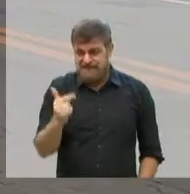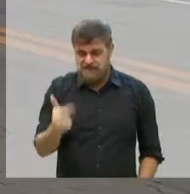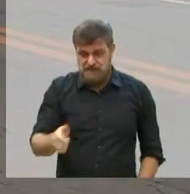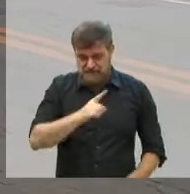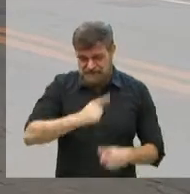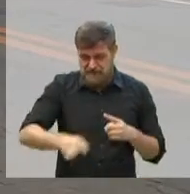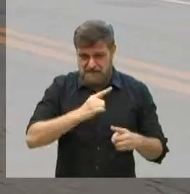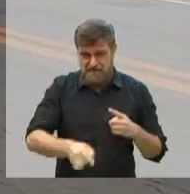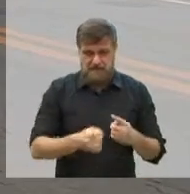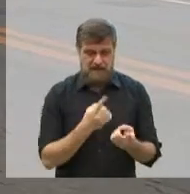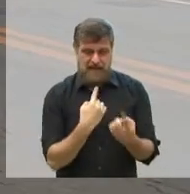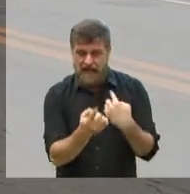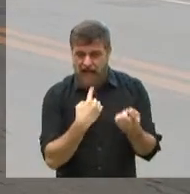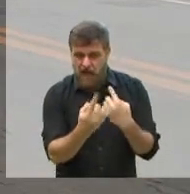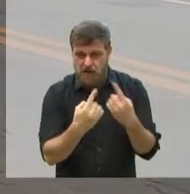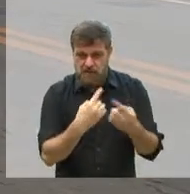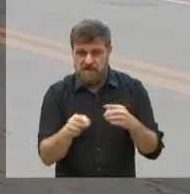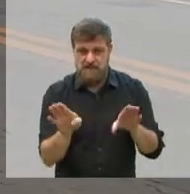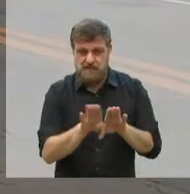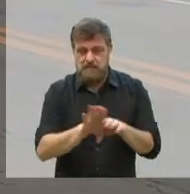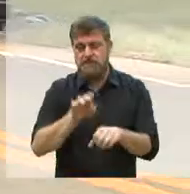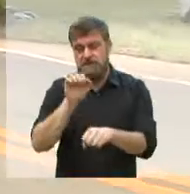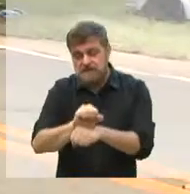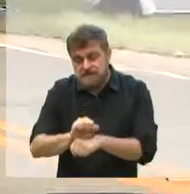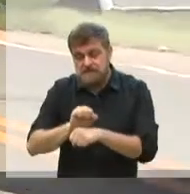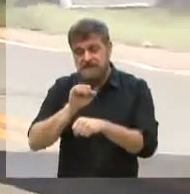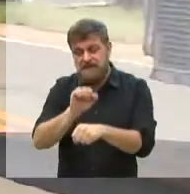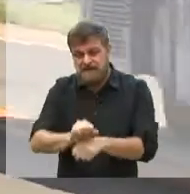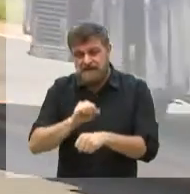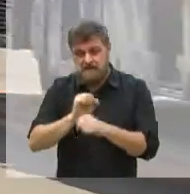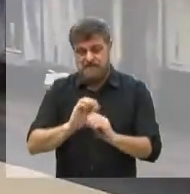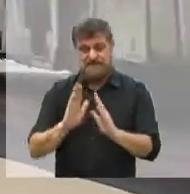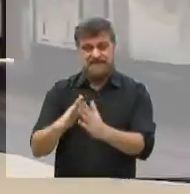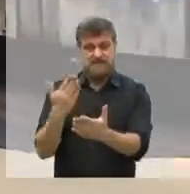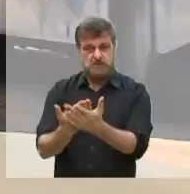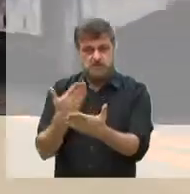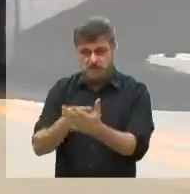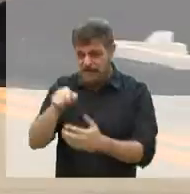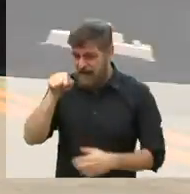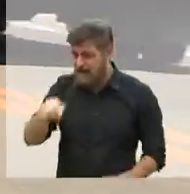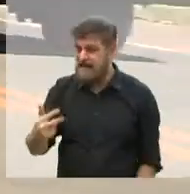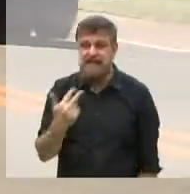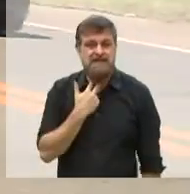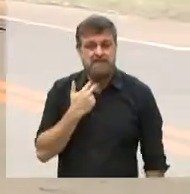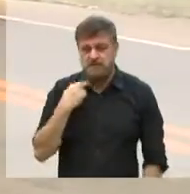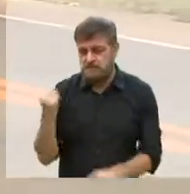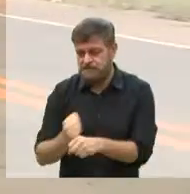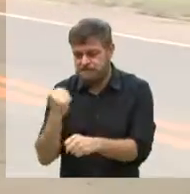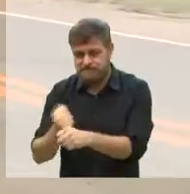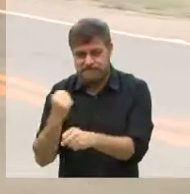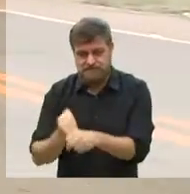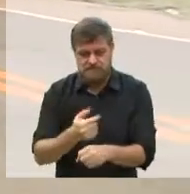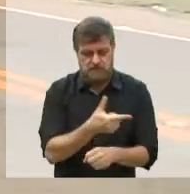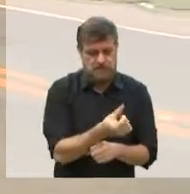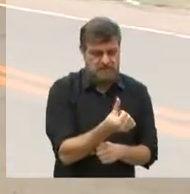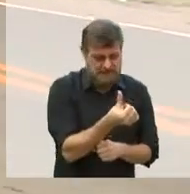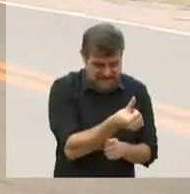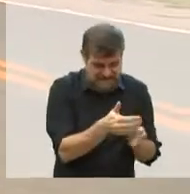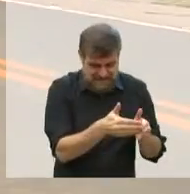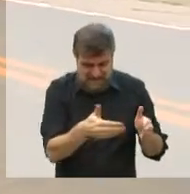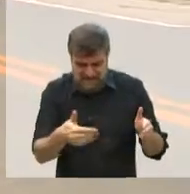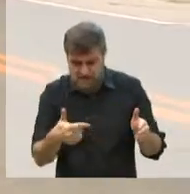A própria rodovia Miguel Melhado Campos ficou aguardando. Escolas, nós perdemos muitas escolas entre 2016